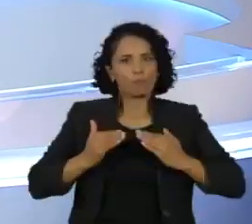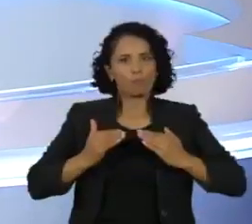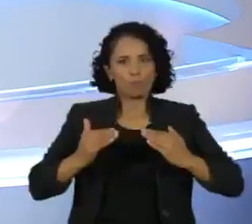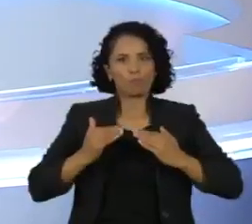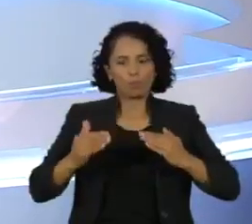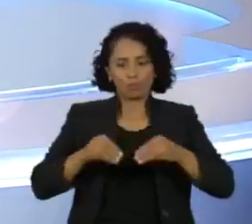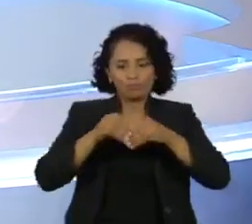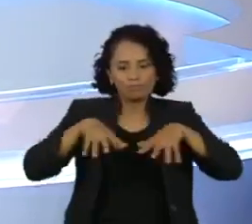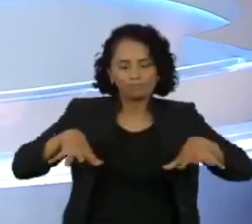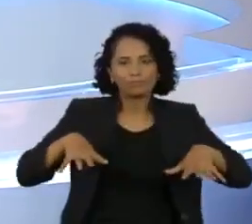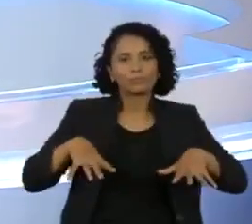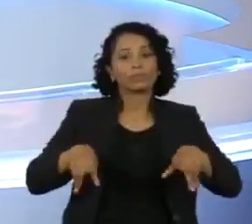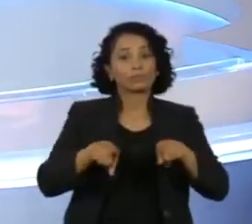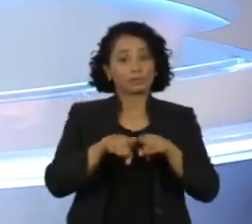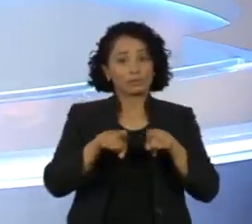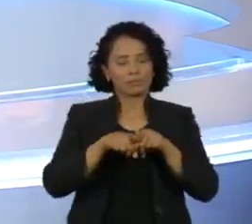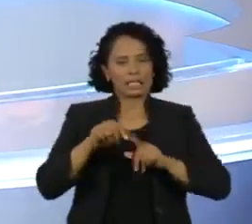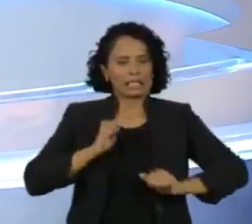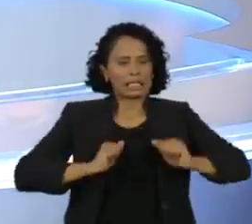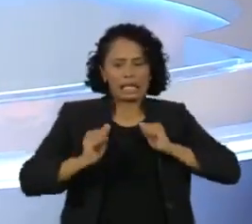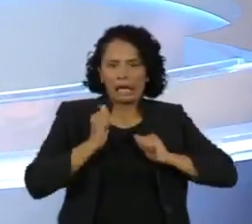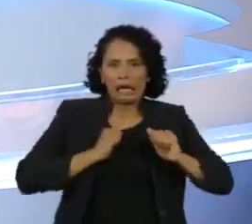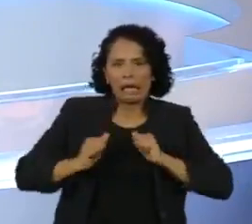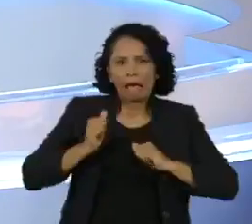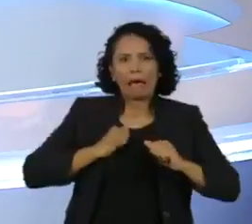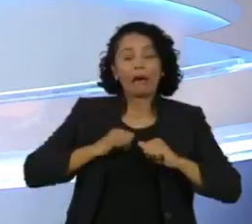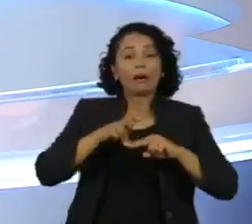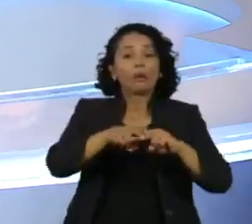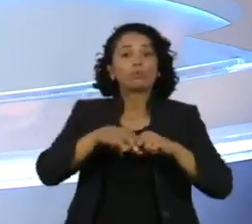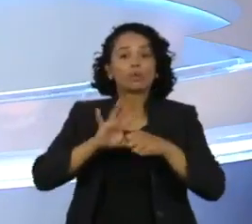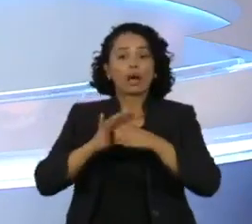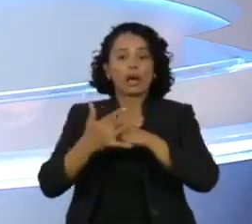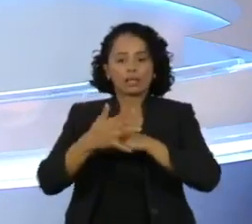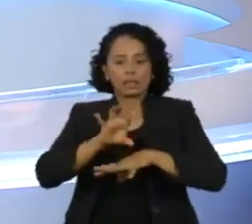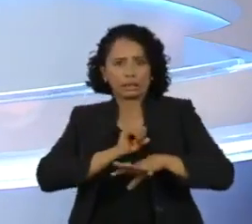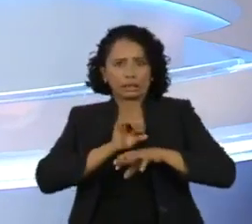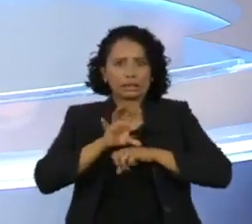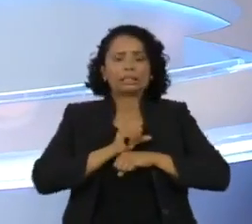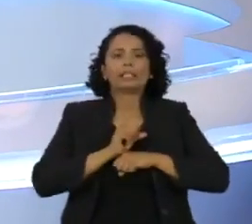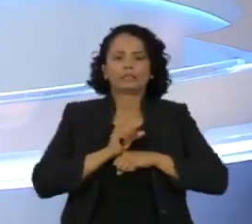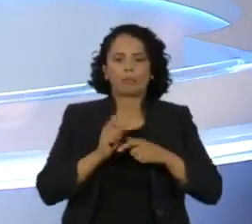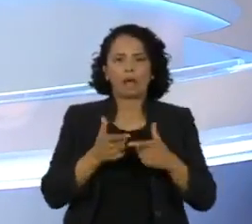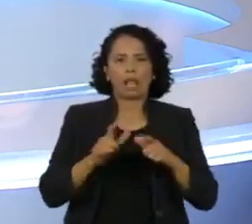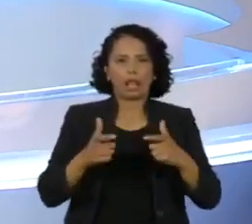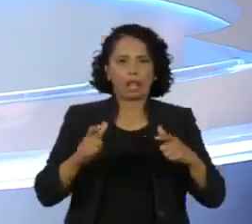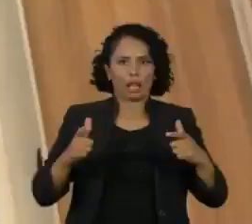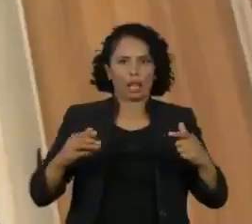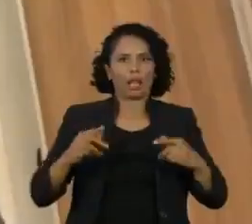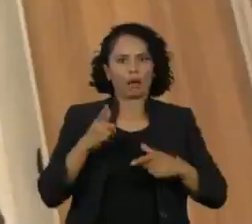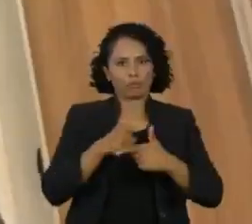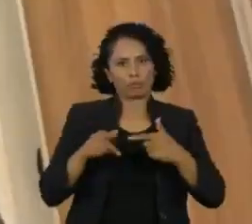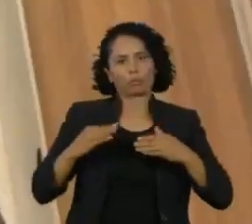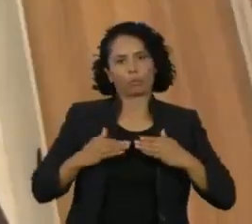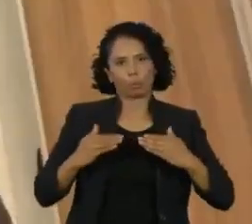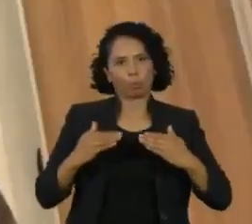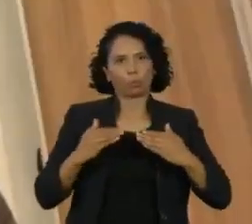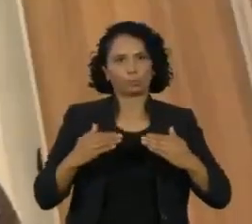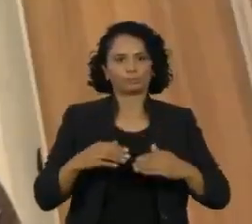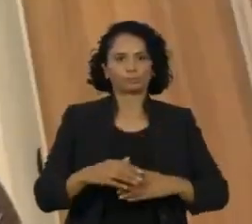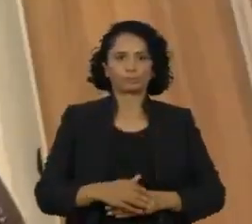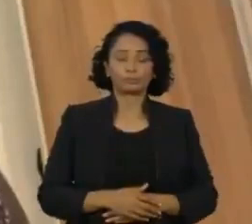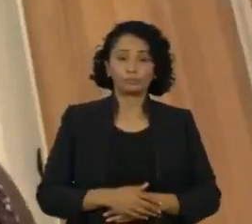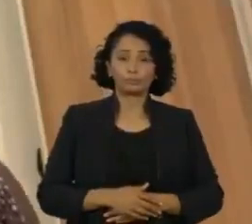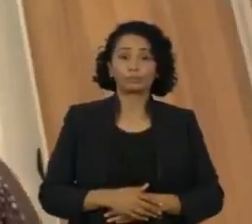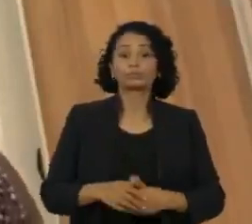pulmões. A ansiedade provocada pela pandemia fez aumentar o uso, mas é possível escapar dele. A Covid-19,